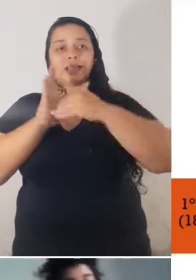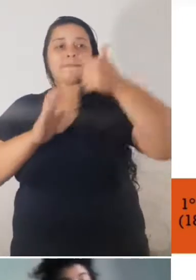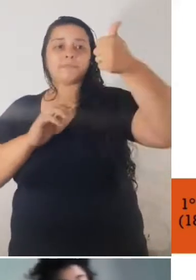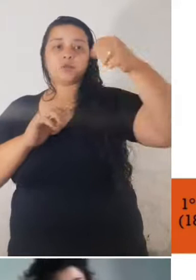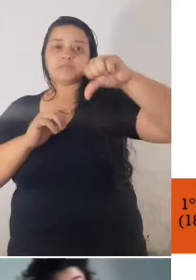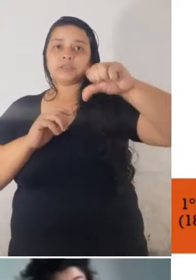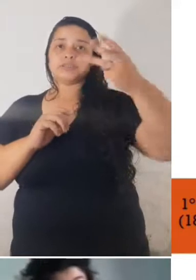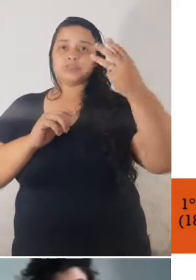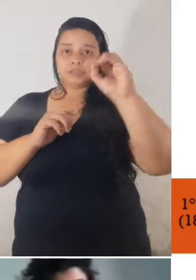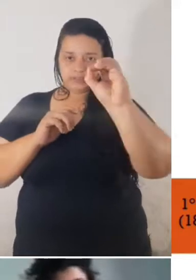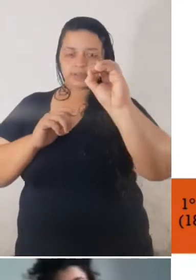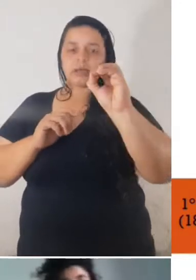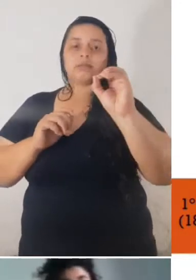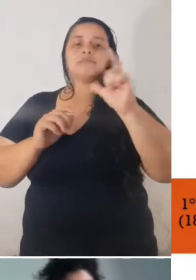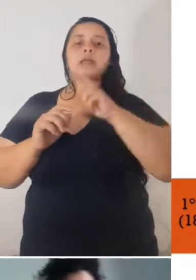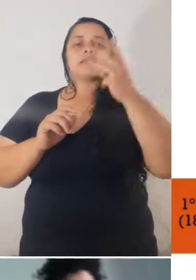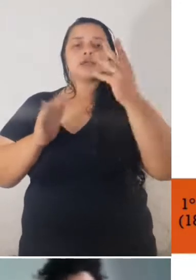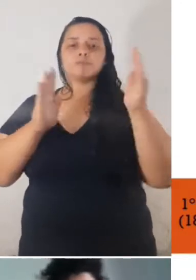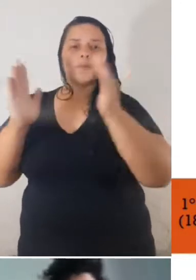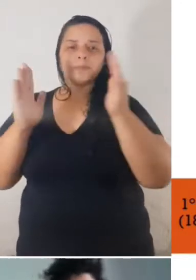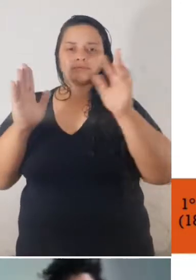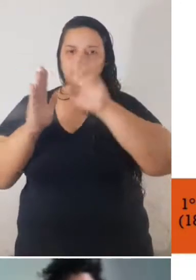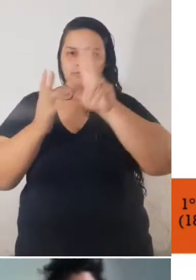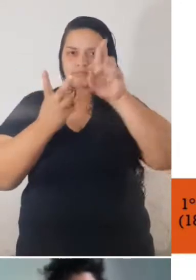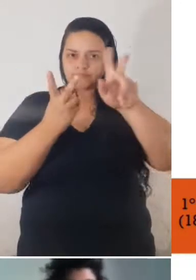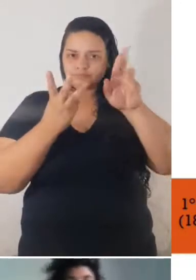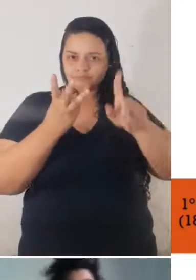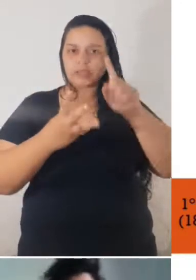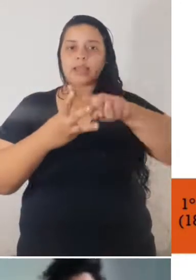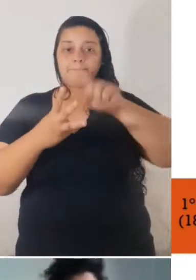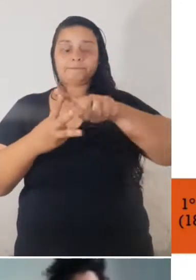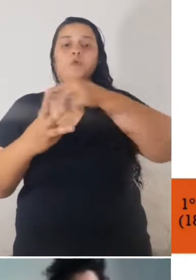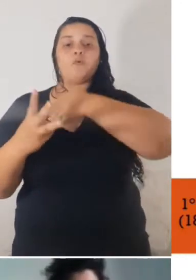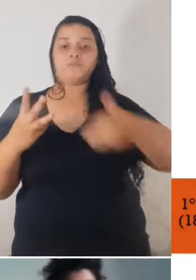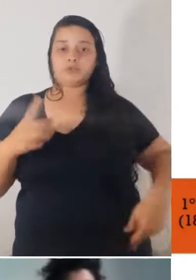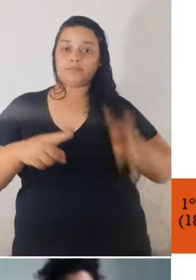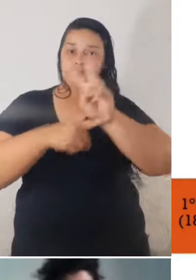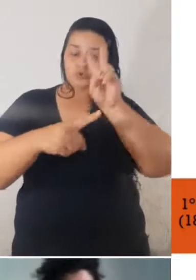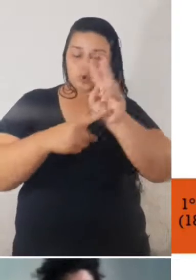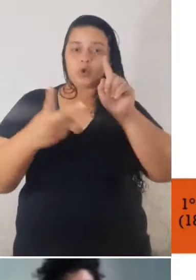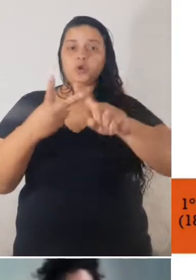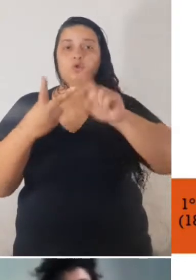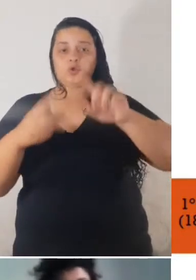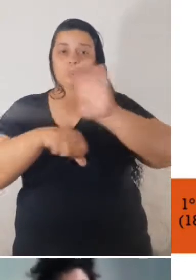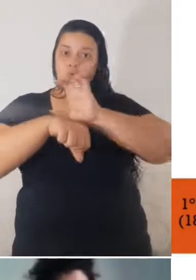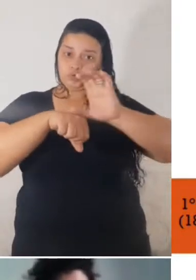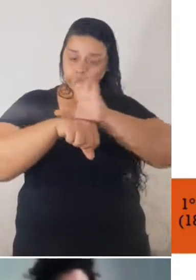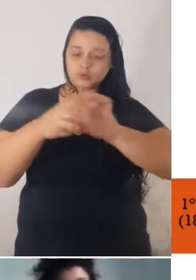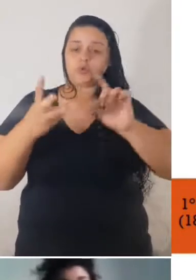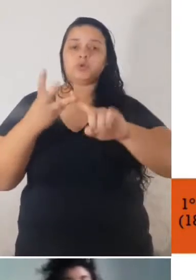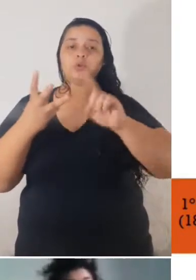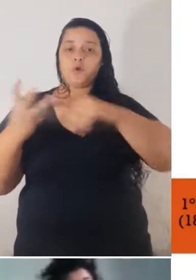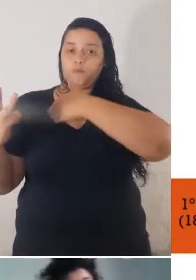1889 a 1930. E temos três momentos distintos: o governo provisório, o governo constitucional e o Estado